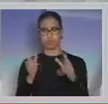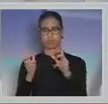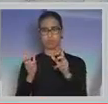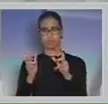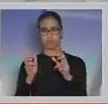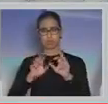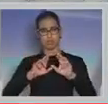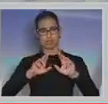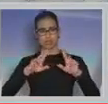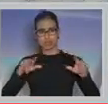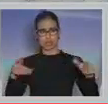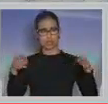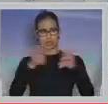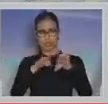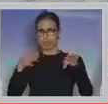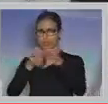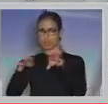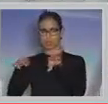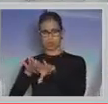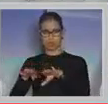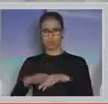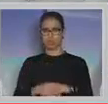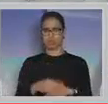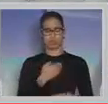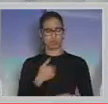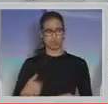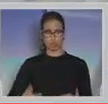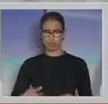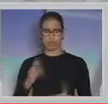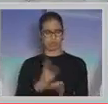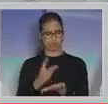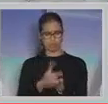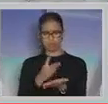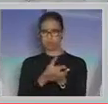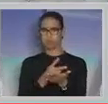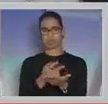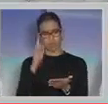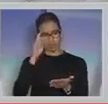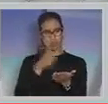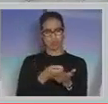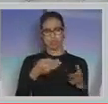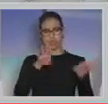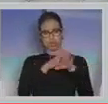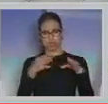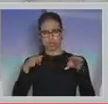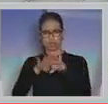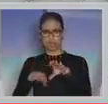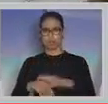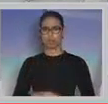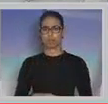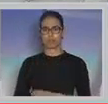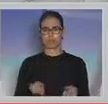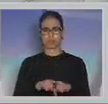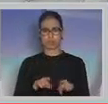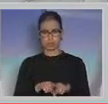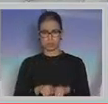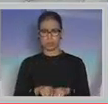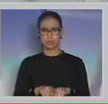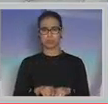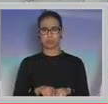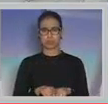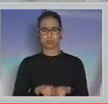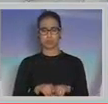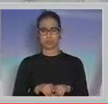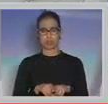me parece que o governo vai fazer a mesma coisa já cortou né o orçamento do leve leite do tag do